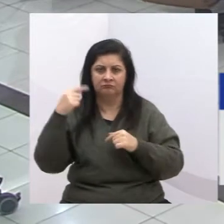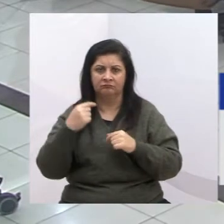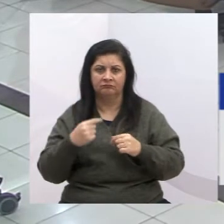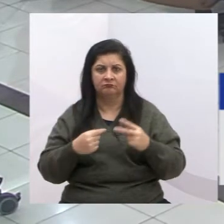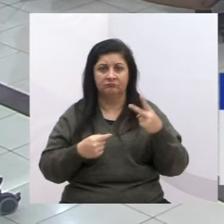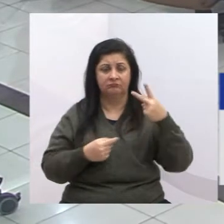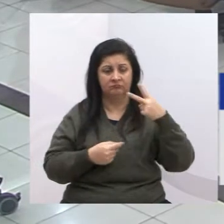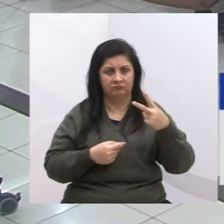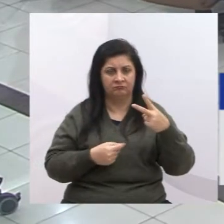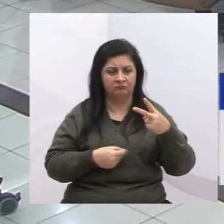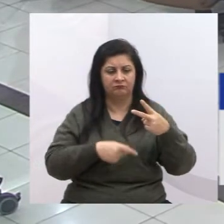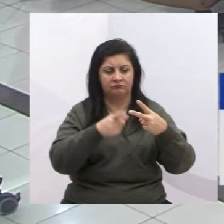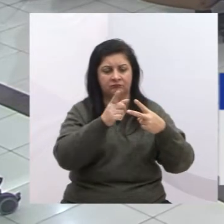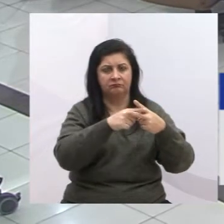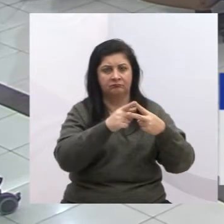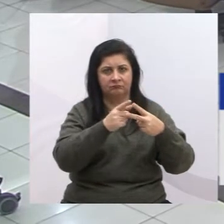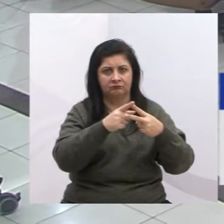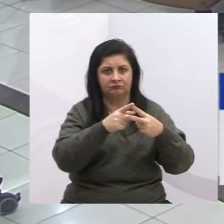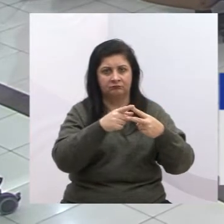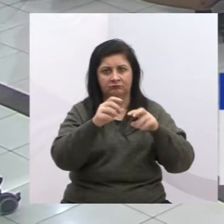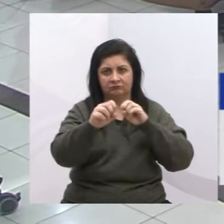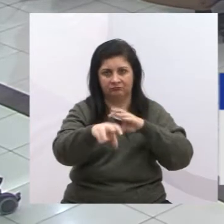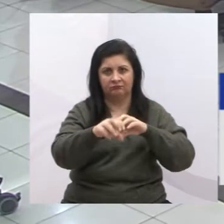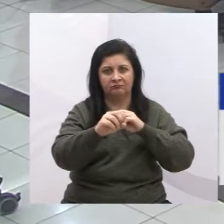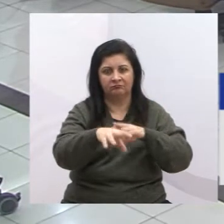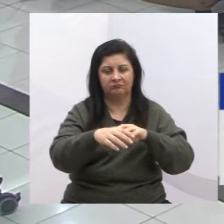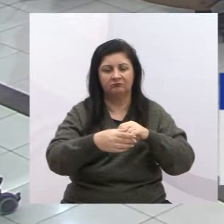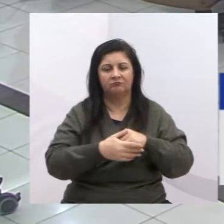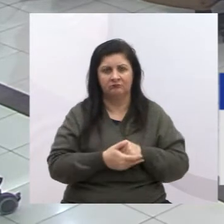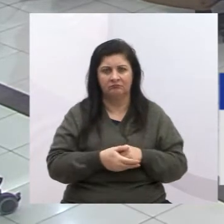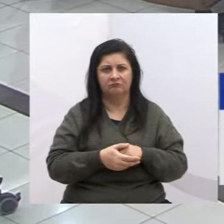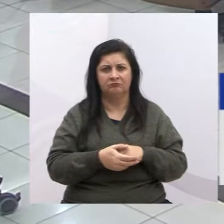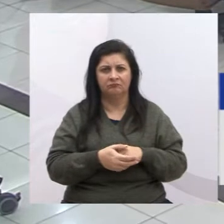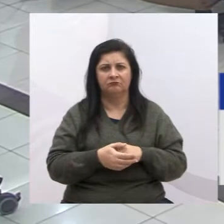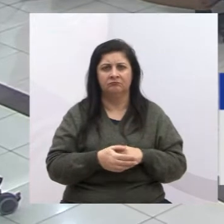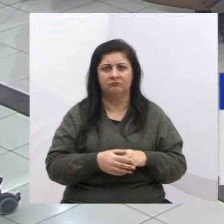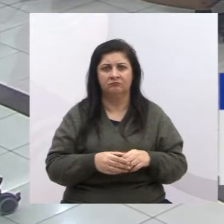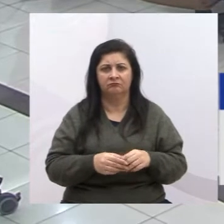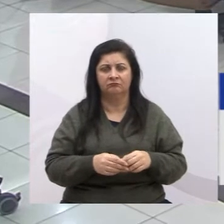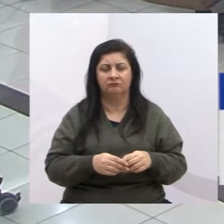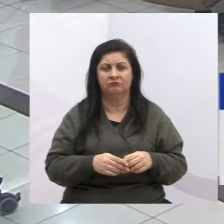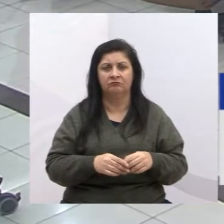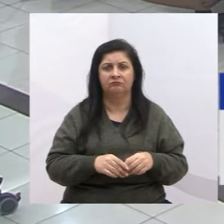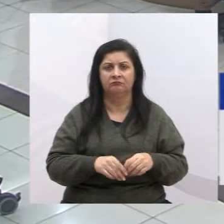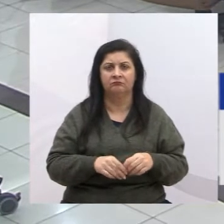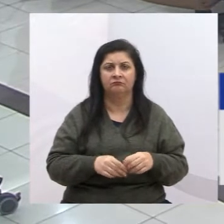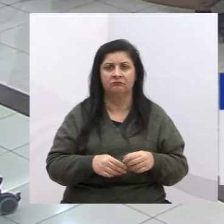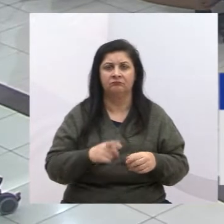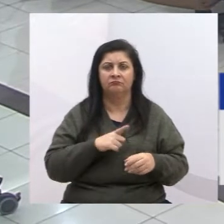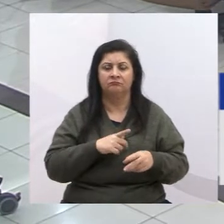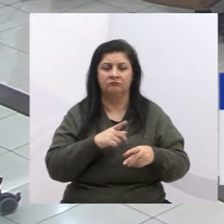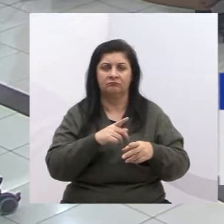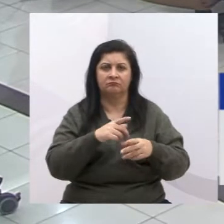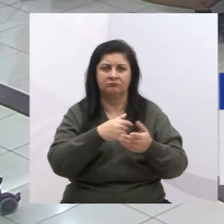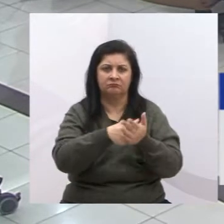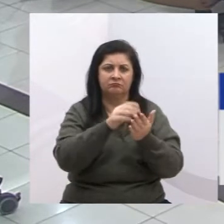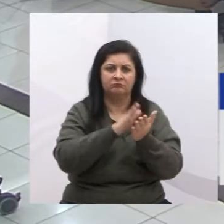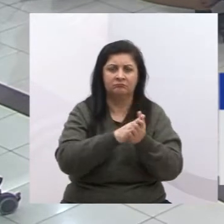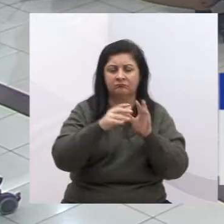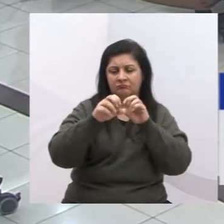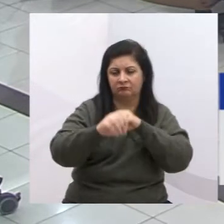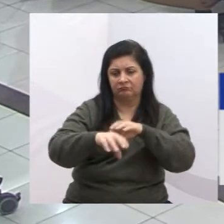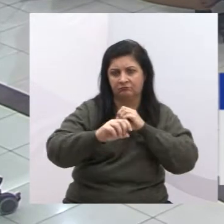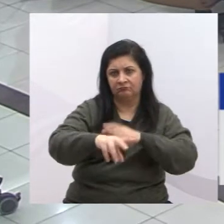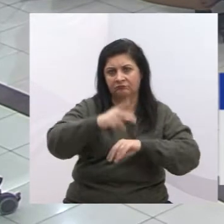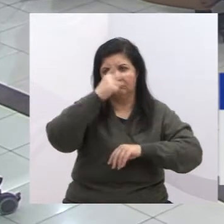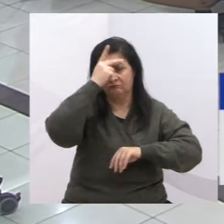finalidades. Uma é a pedagógica, é você, através da multa, ensinar aquela pessoa, né, aquela